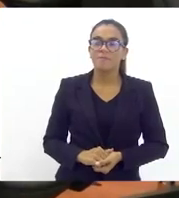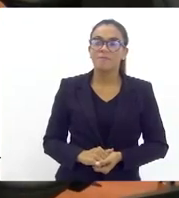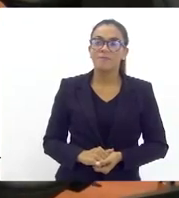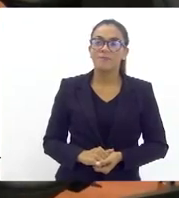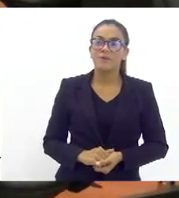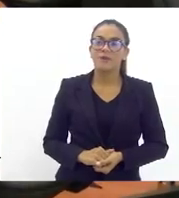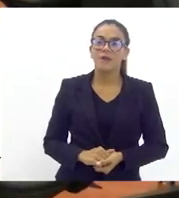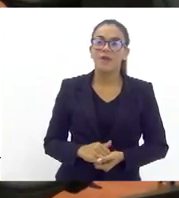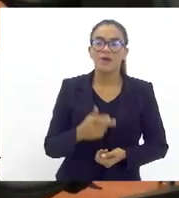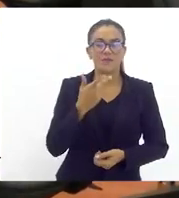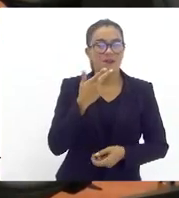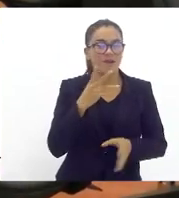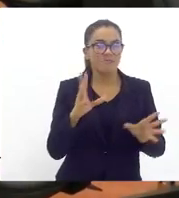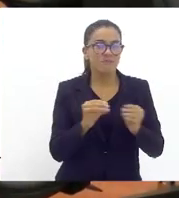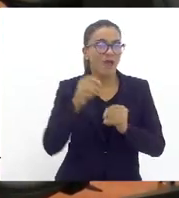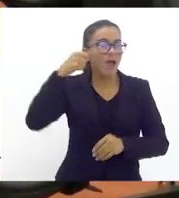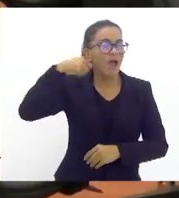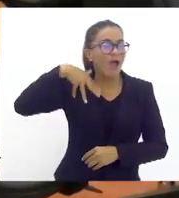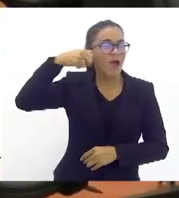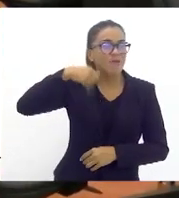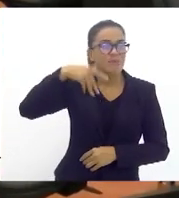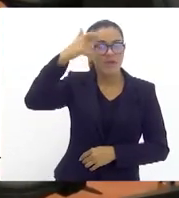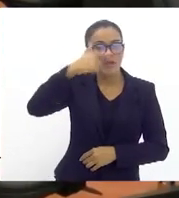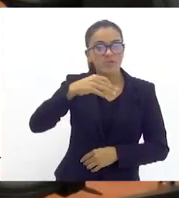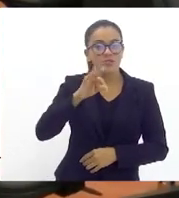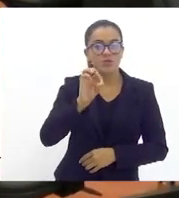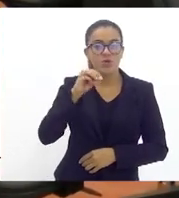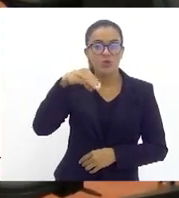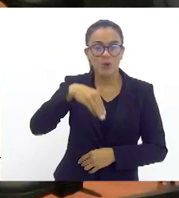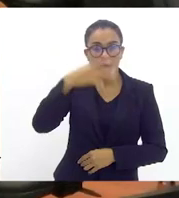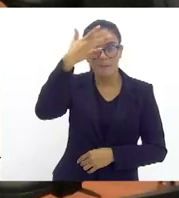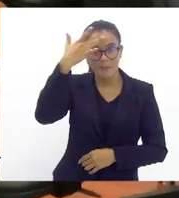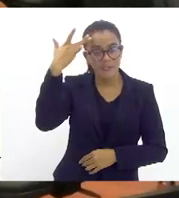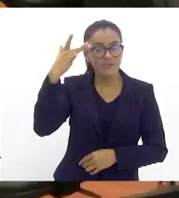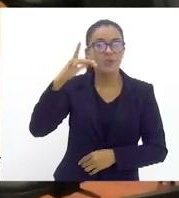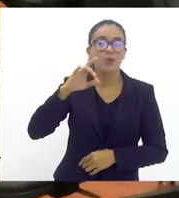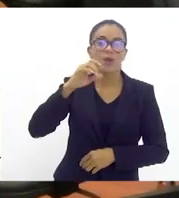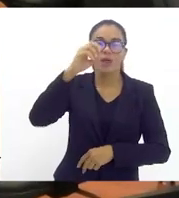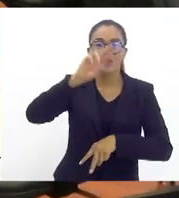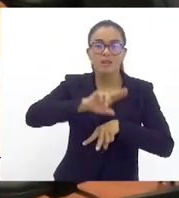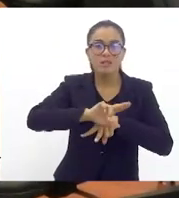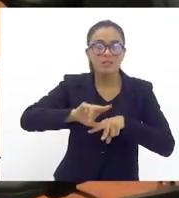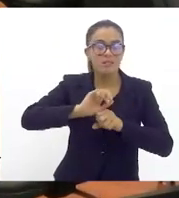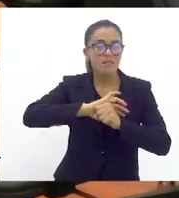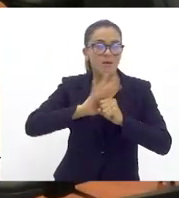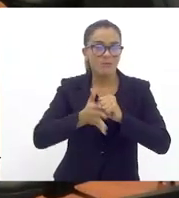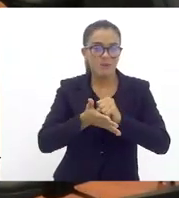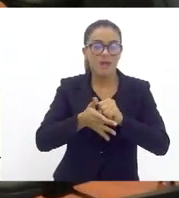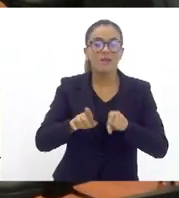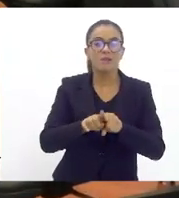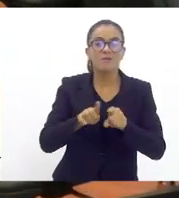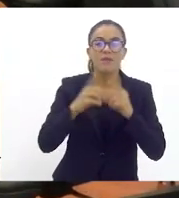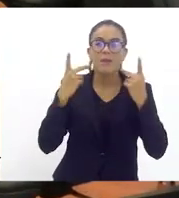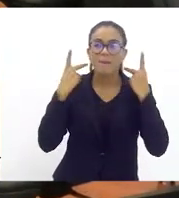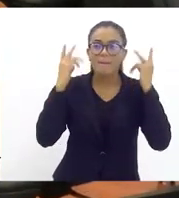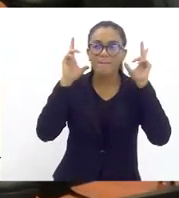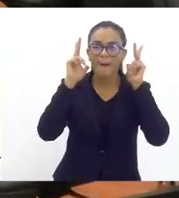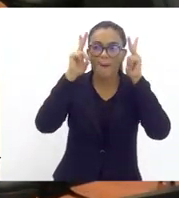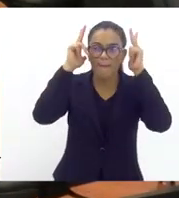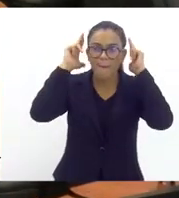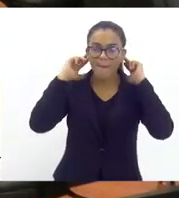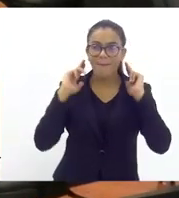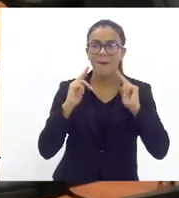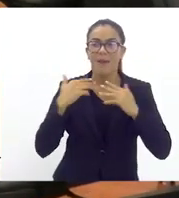Vou fazer uma breve audiodescrição, eu sou Tom Grito, uma pessoa trans não binária e branca, cabelos curtos e barba, camisa